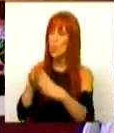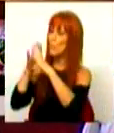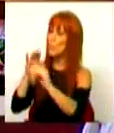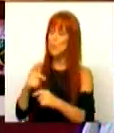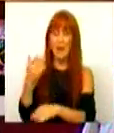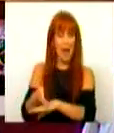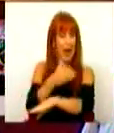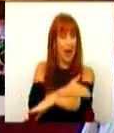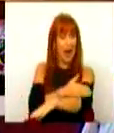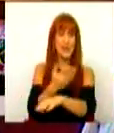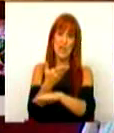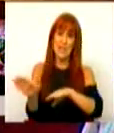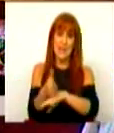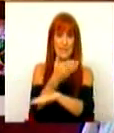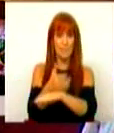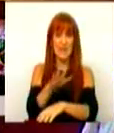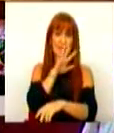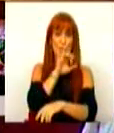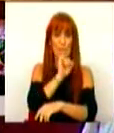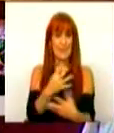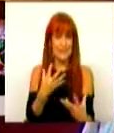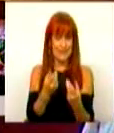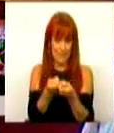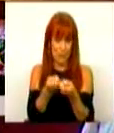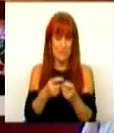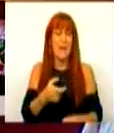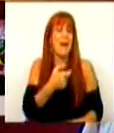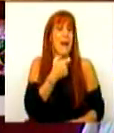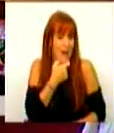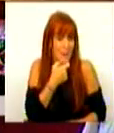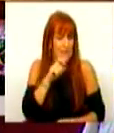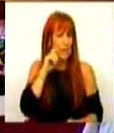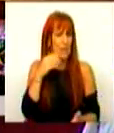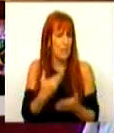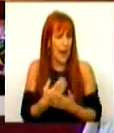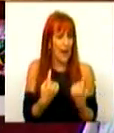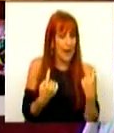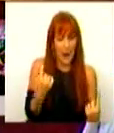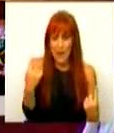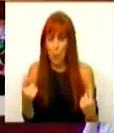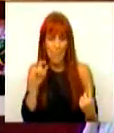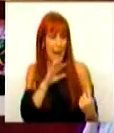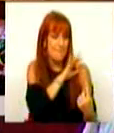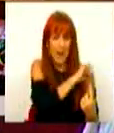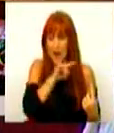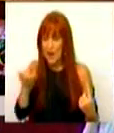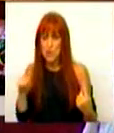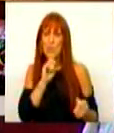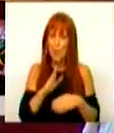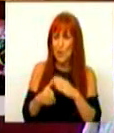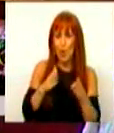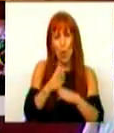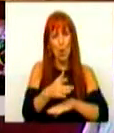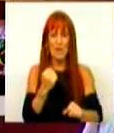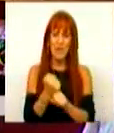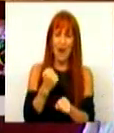que existia antes da separação familiar. Só assim podemos garantir que cada um dos progenitores pode continuar a